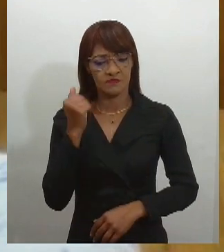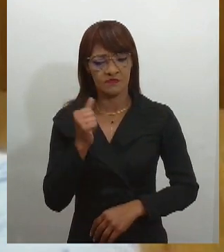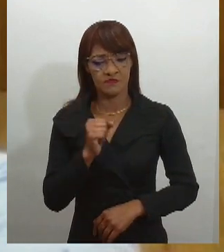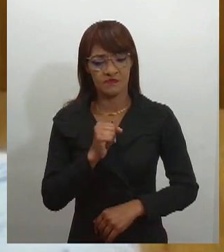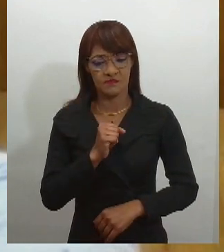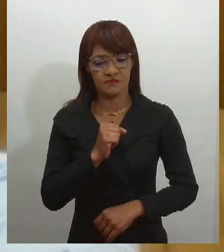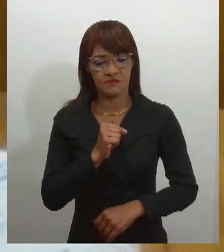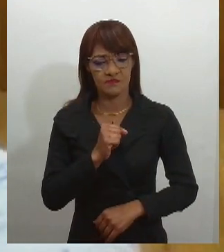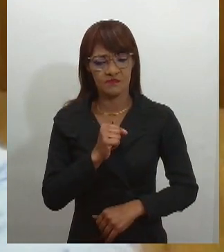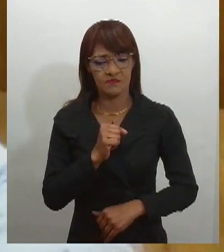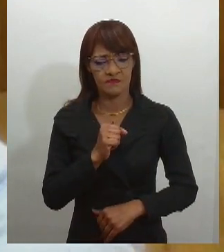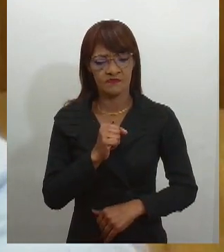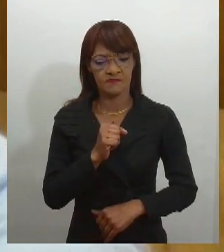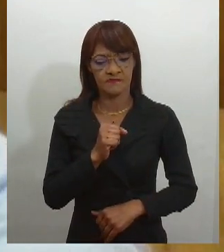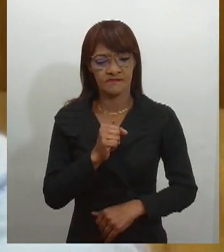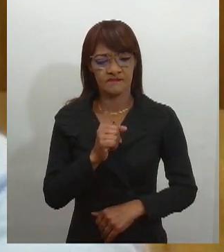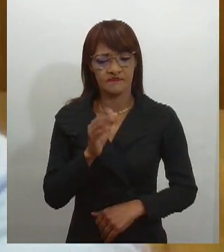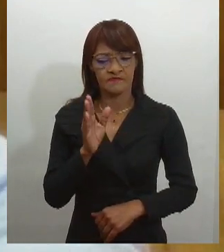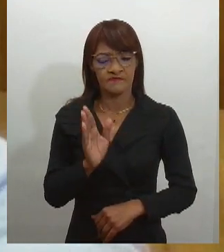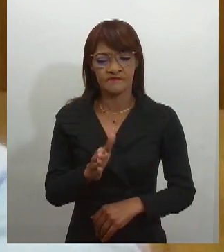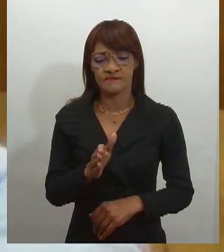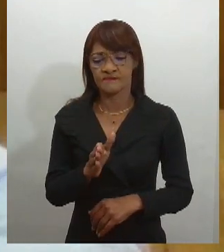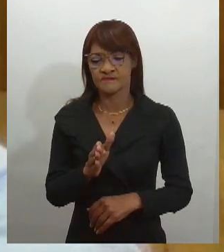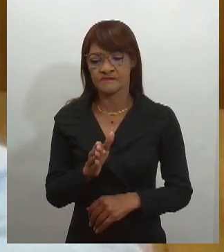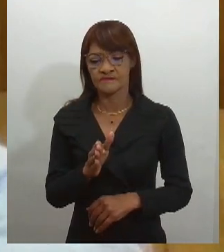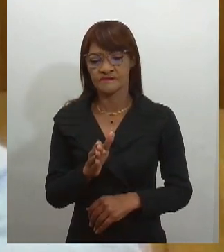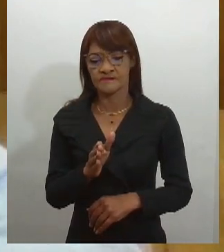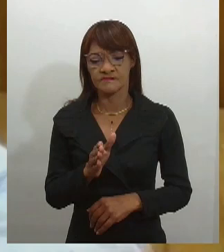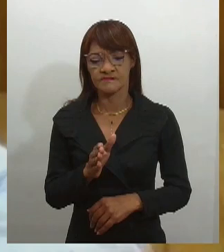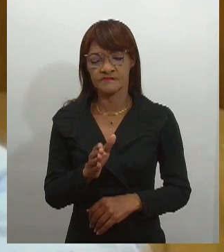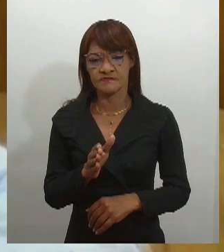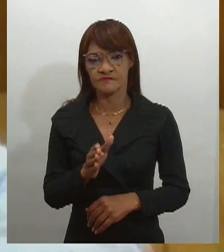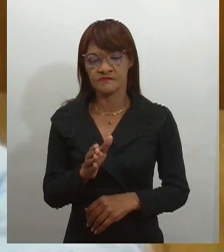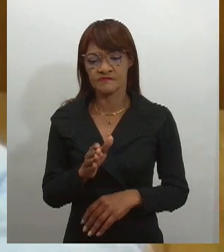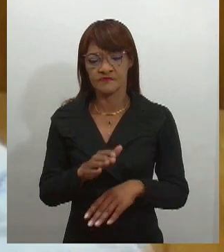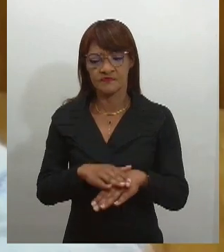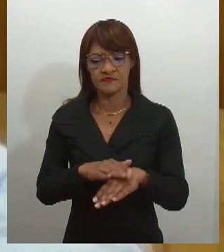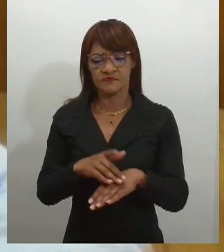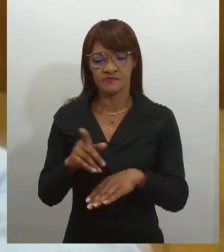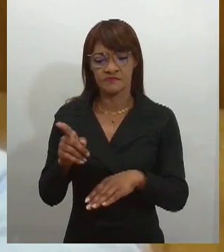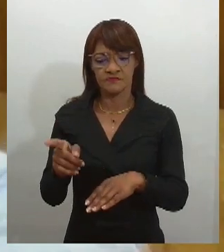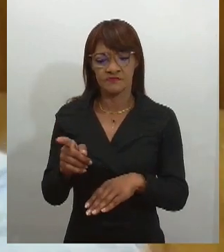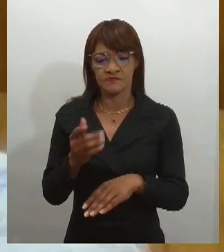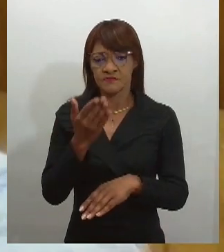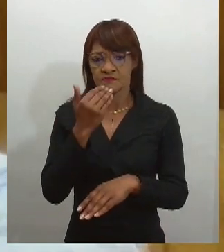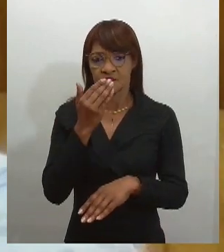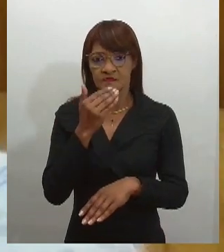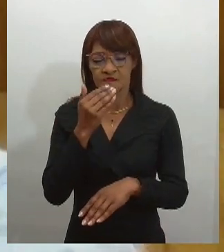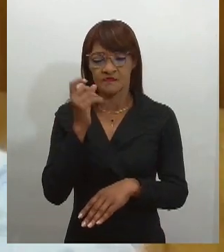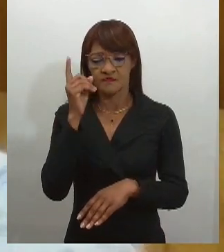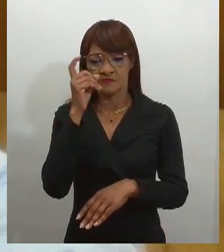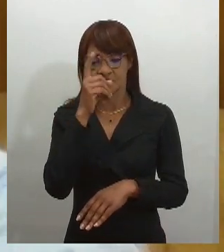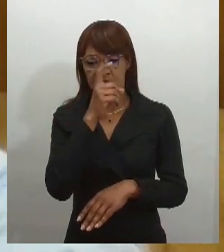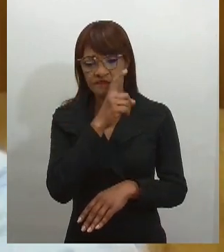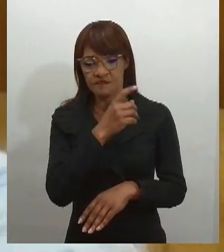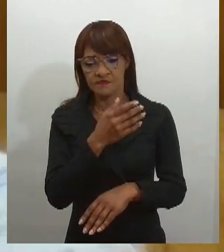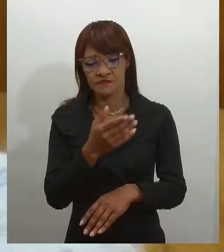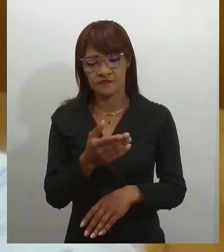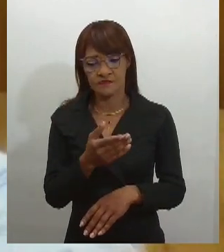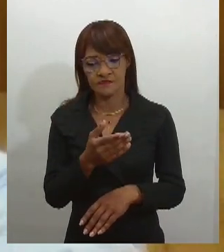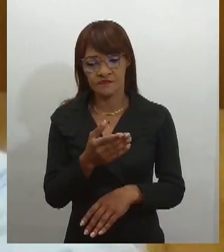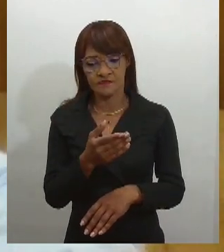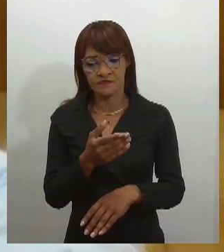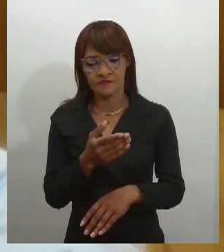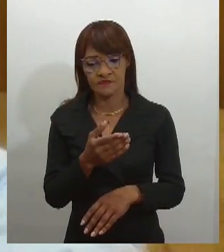inflação, os alimentos subindo, como é que ele mal dá para se alimentar e vai chegar a pegar um empréstimo,